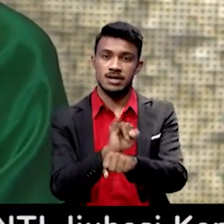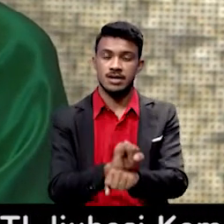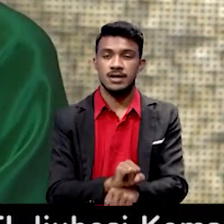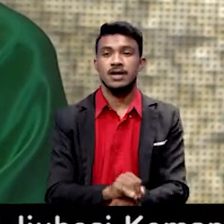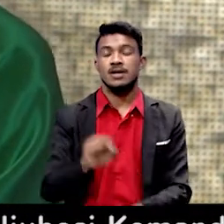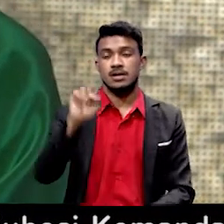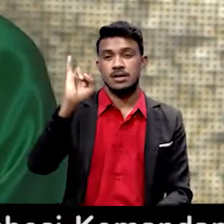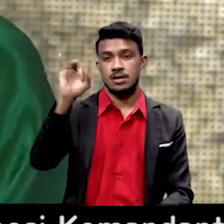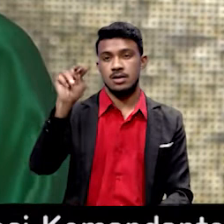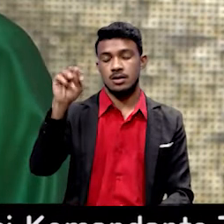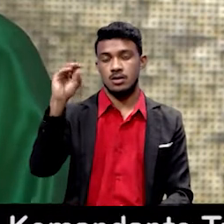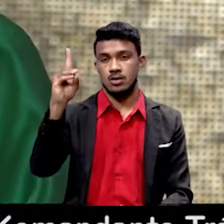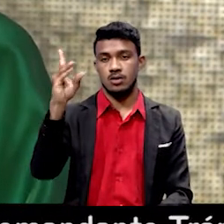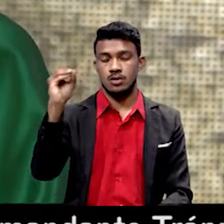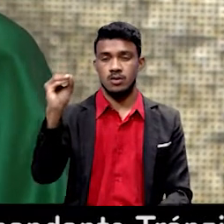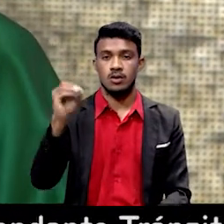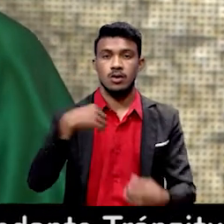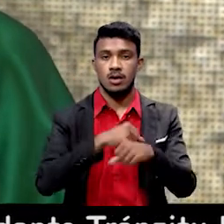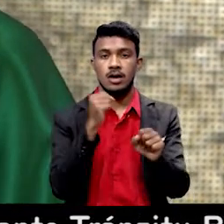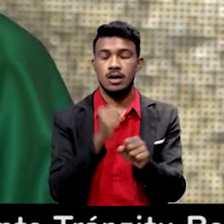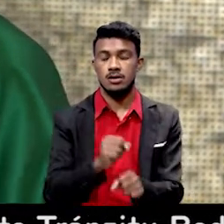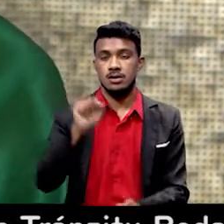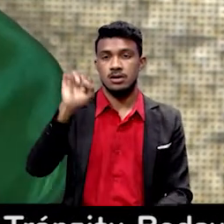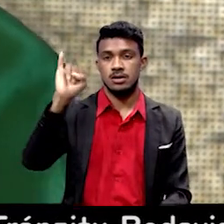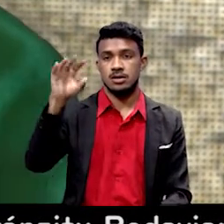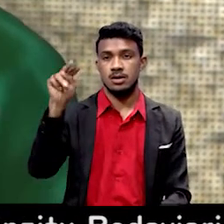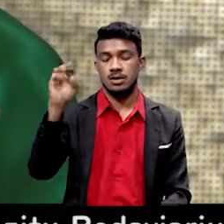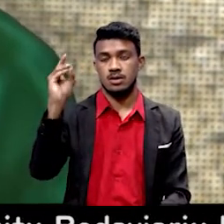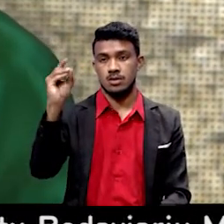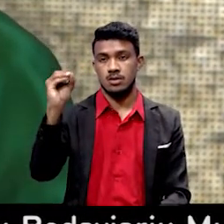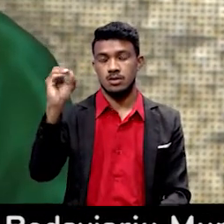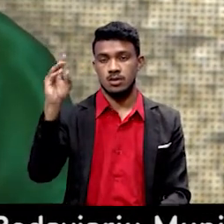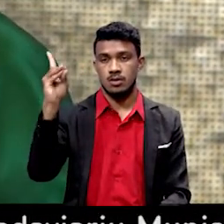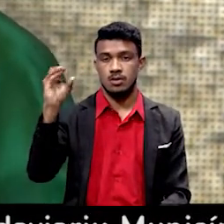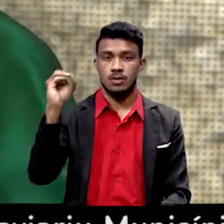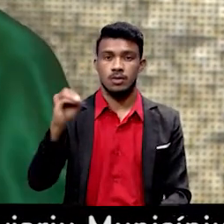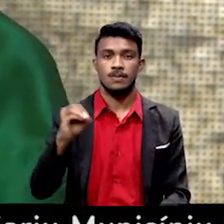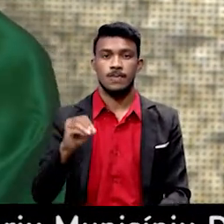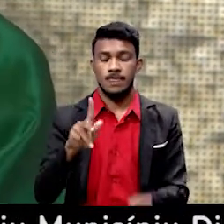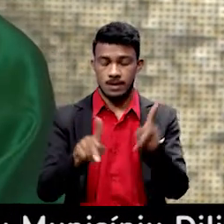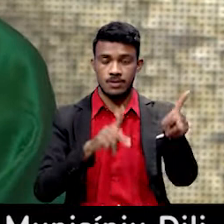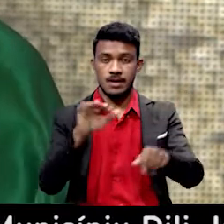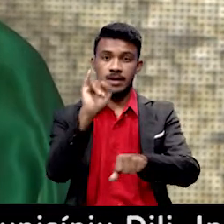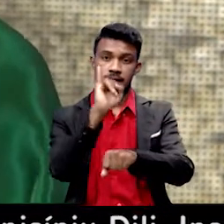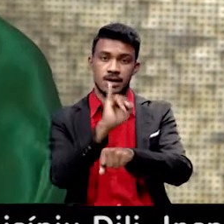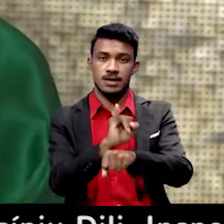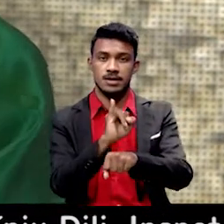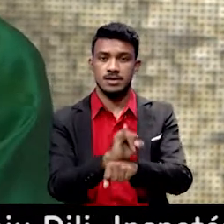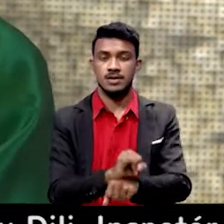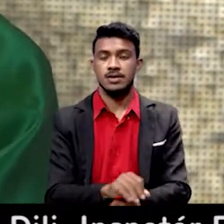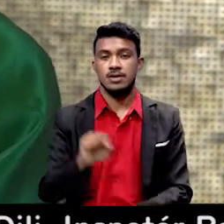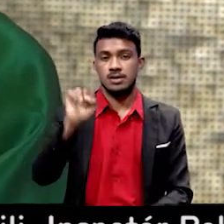sínodo. Não faz o sínodo. Nós somos, como igreja,